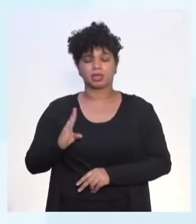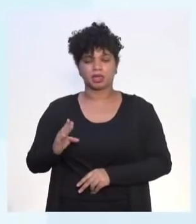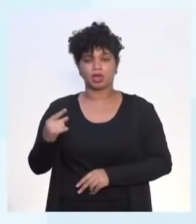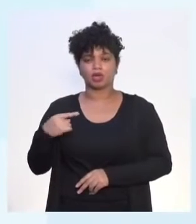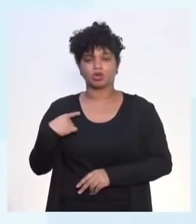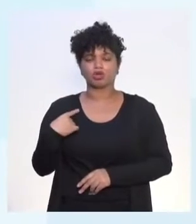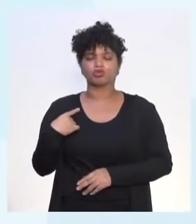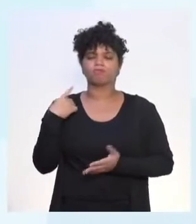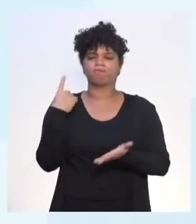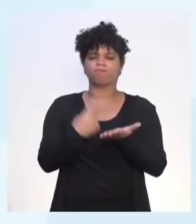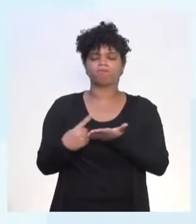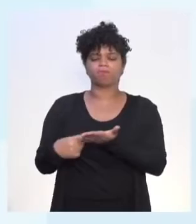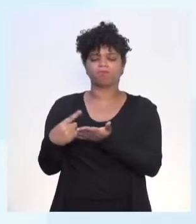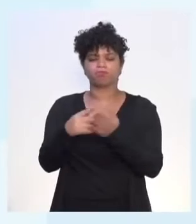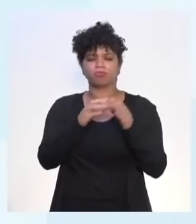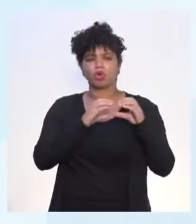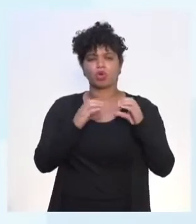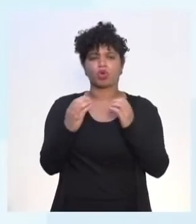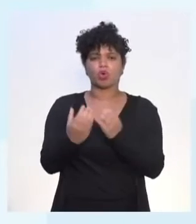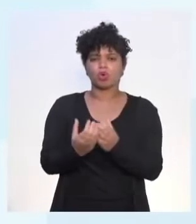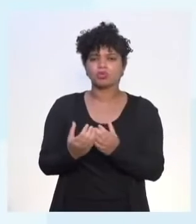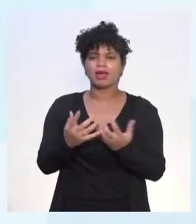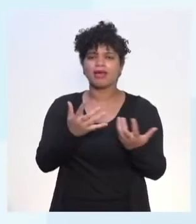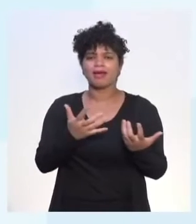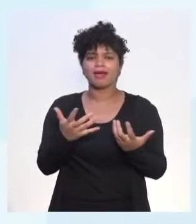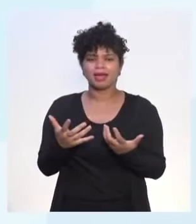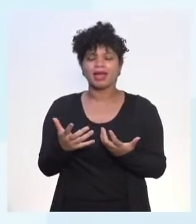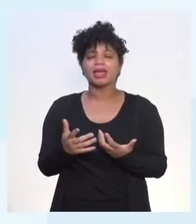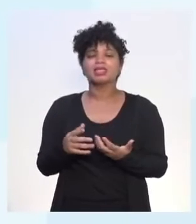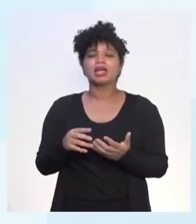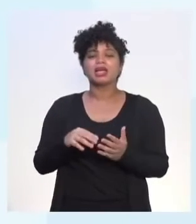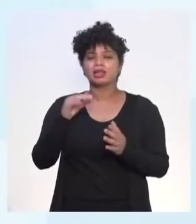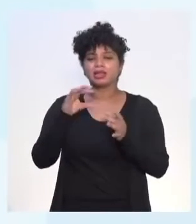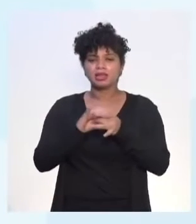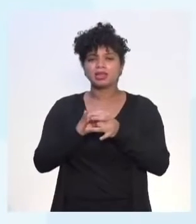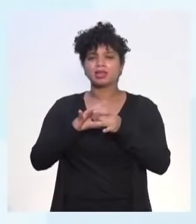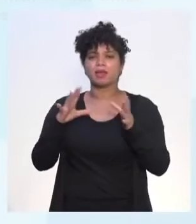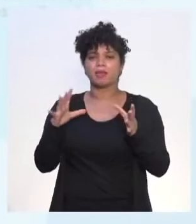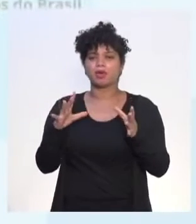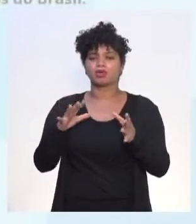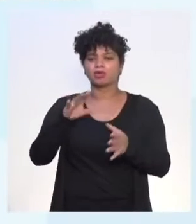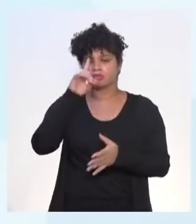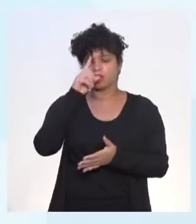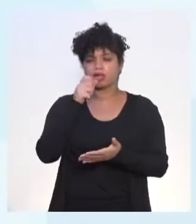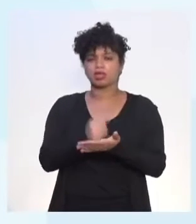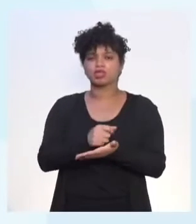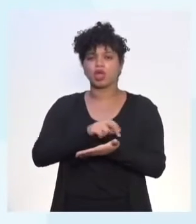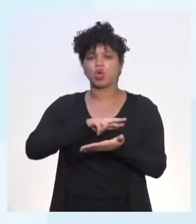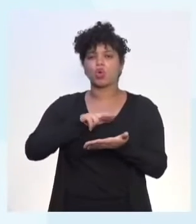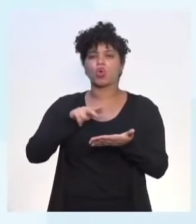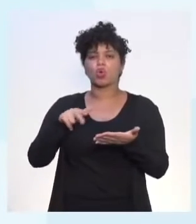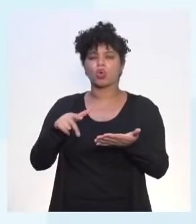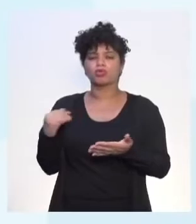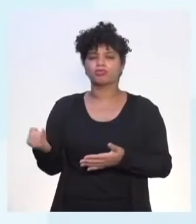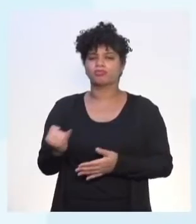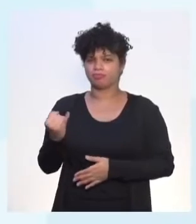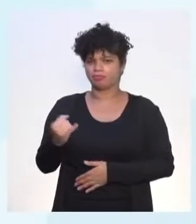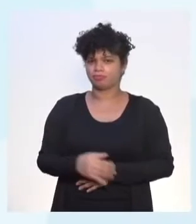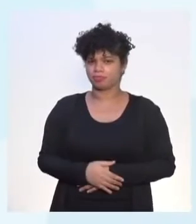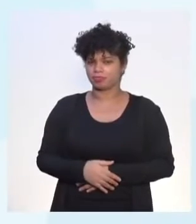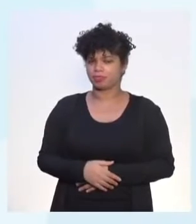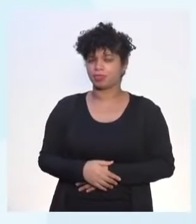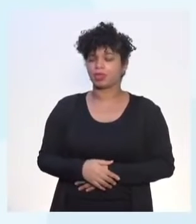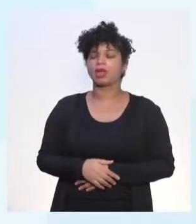para organizar um regime livre e democrático, estabelecemos, decretamos e promulgamos. Artigo